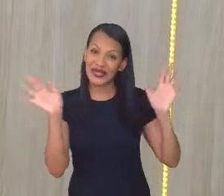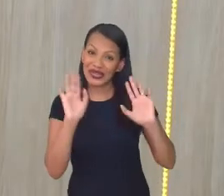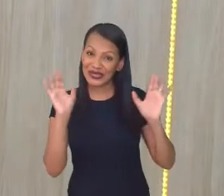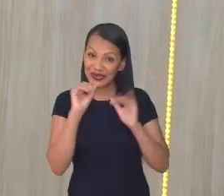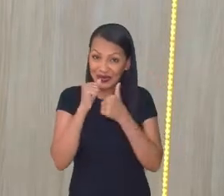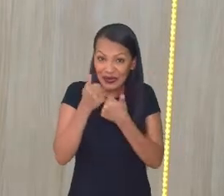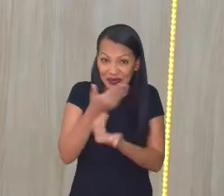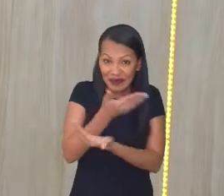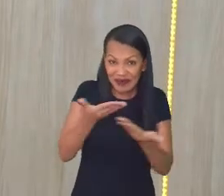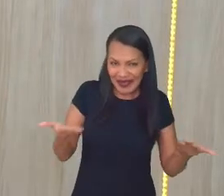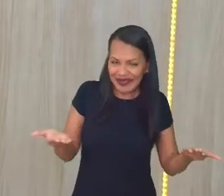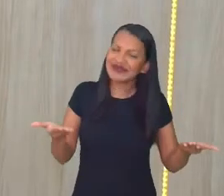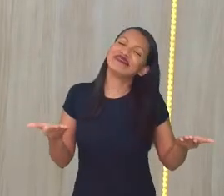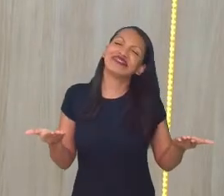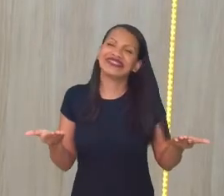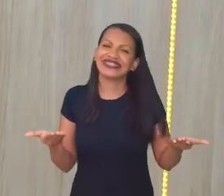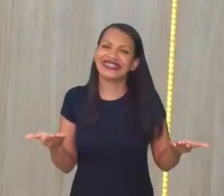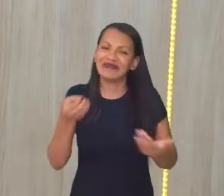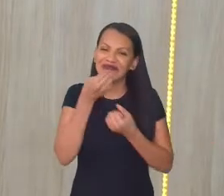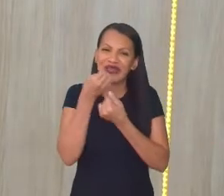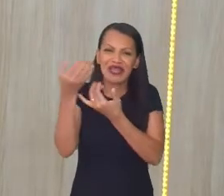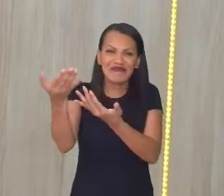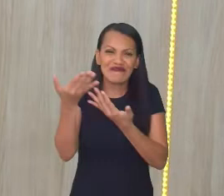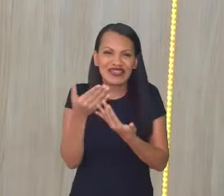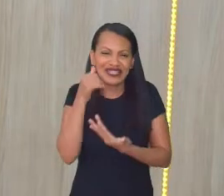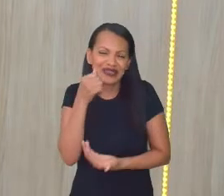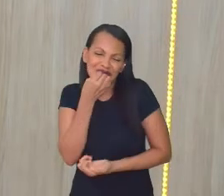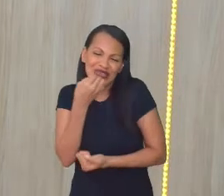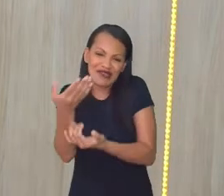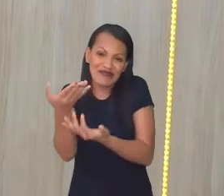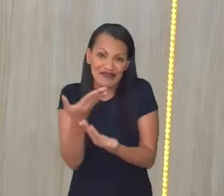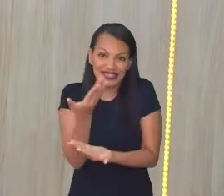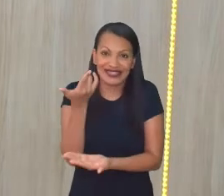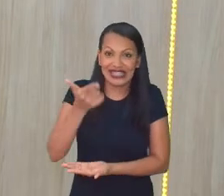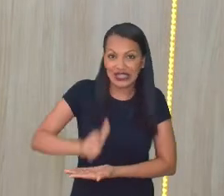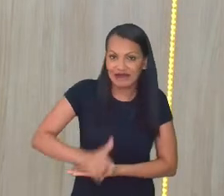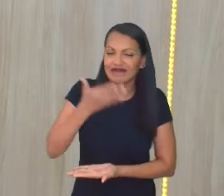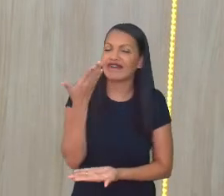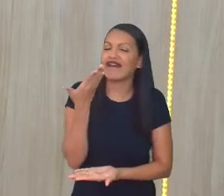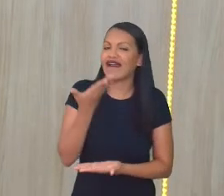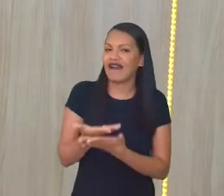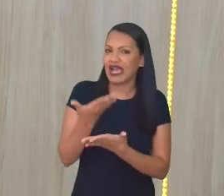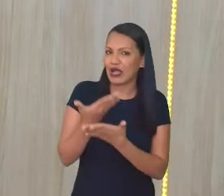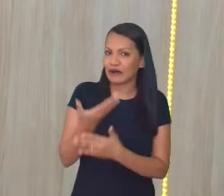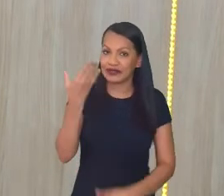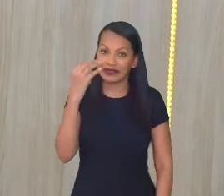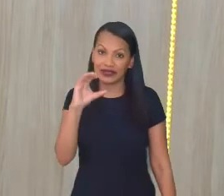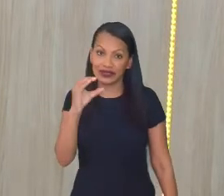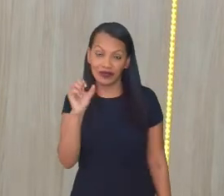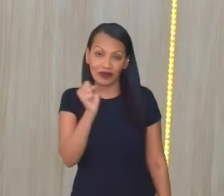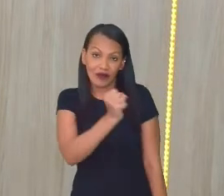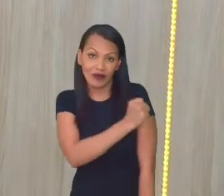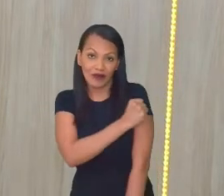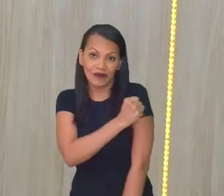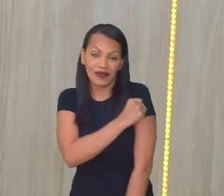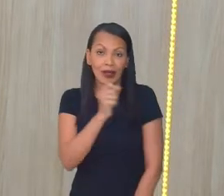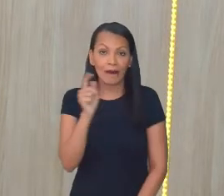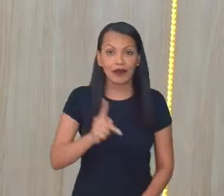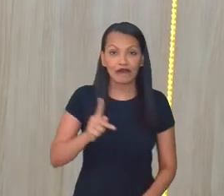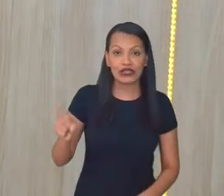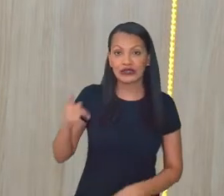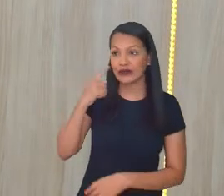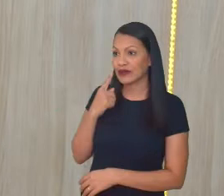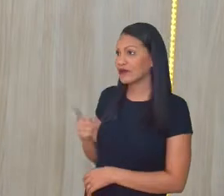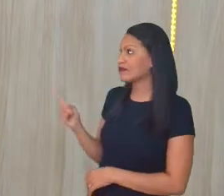pessoal, tudo bem com vocês? Bem-vindos e bem-vindas para mais uma aula de ciências do 8º ano. Sou a professora Cláudia